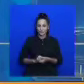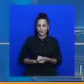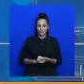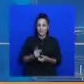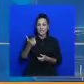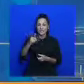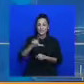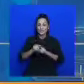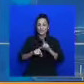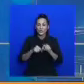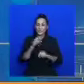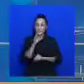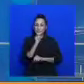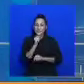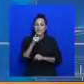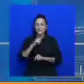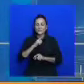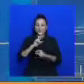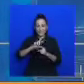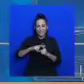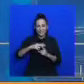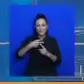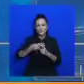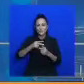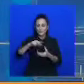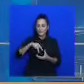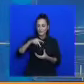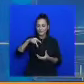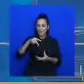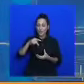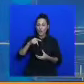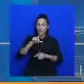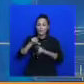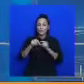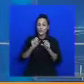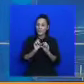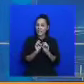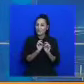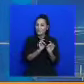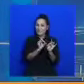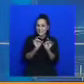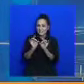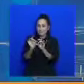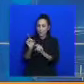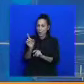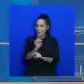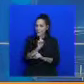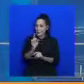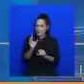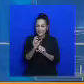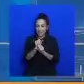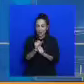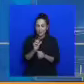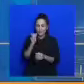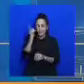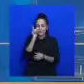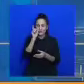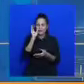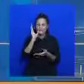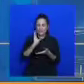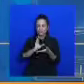E no próximo sábado tem dupla de Páscoa, sorteio especial. O prêmio não acumula. Bola rosa